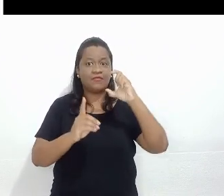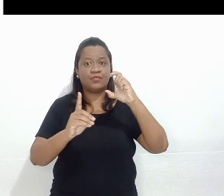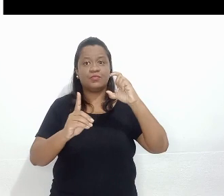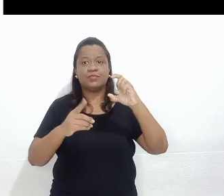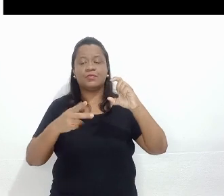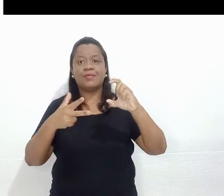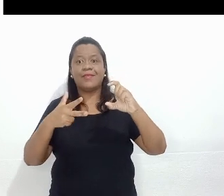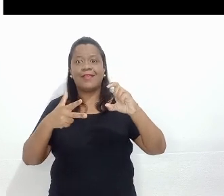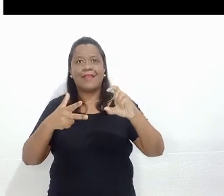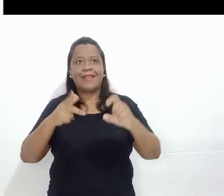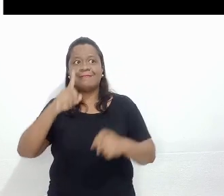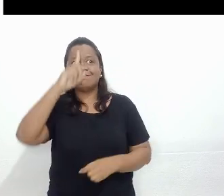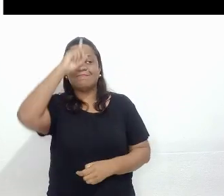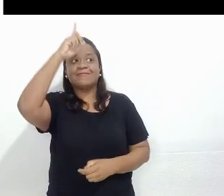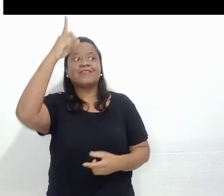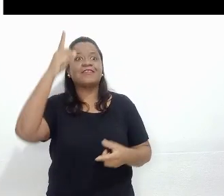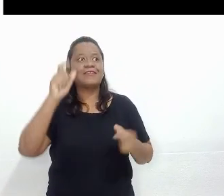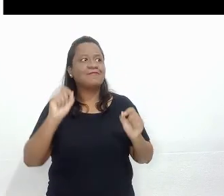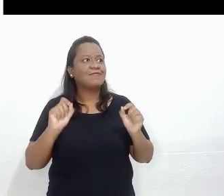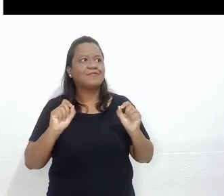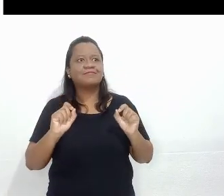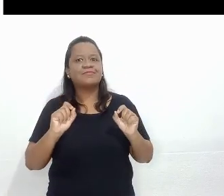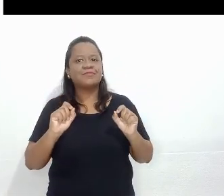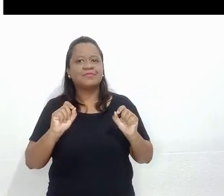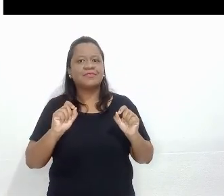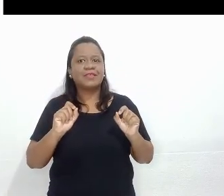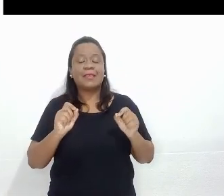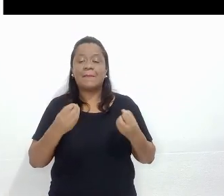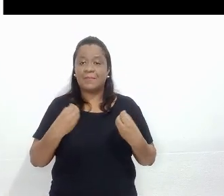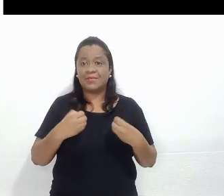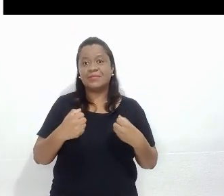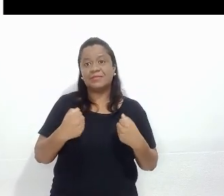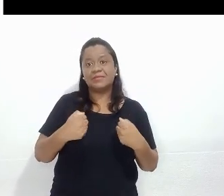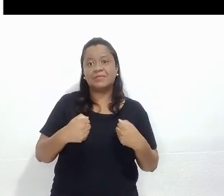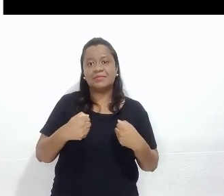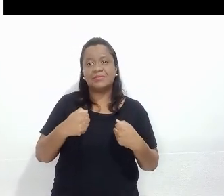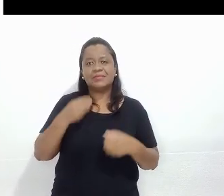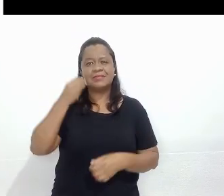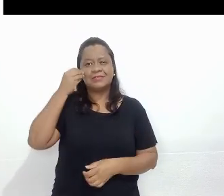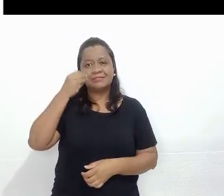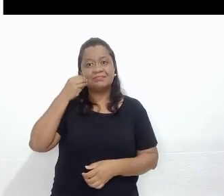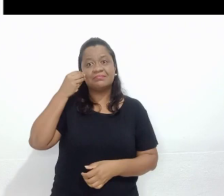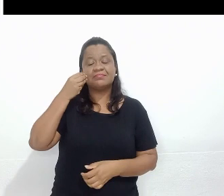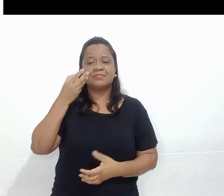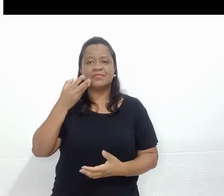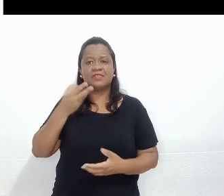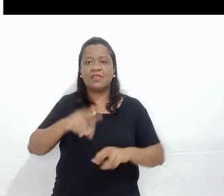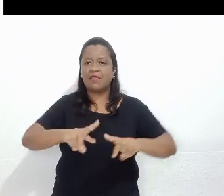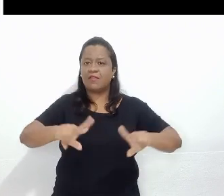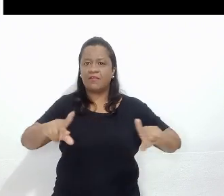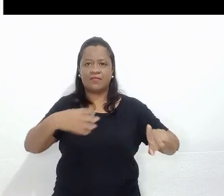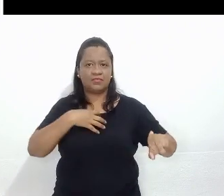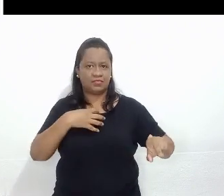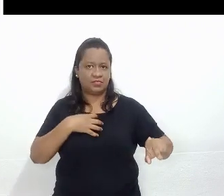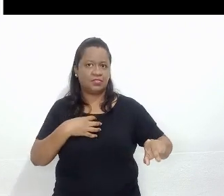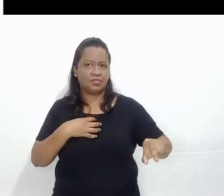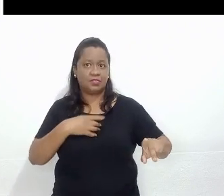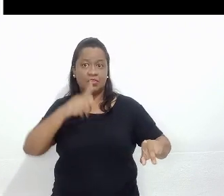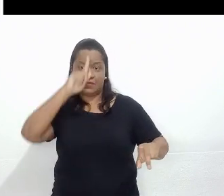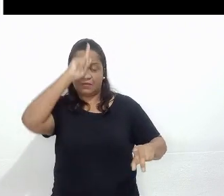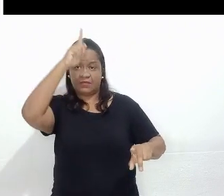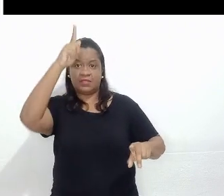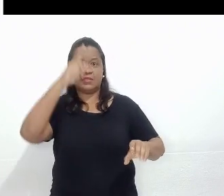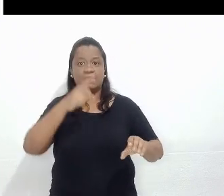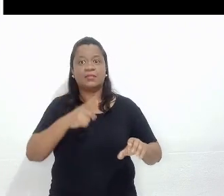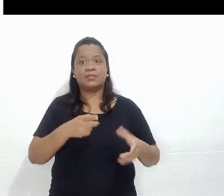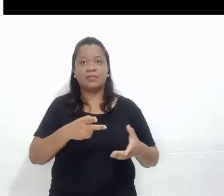inventa, né? E para você inventar, você tem que fazer teste. Tem várias formas de você inventar filtros, né? Inclusive filtros